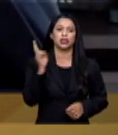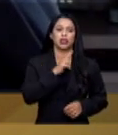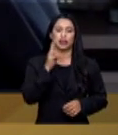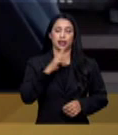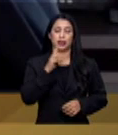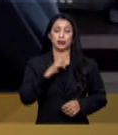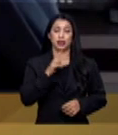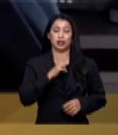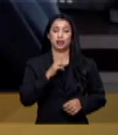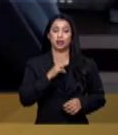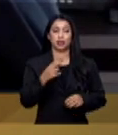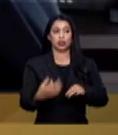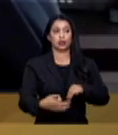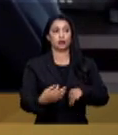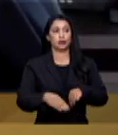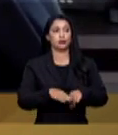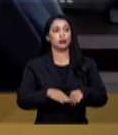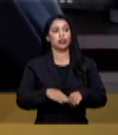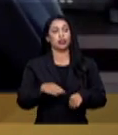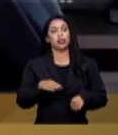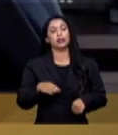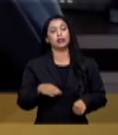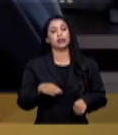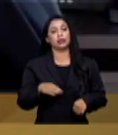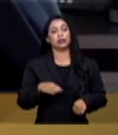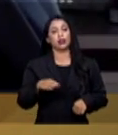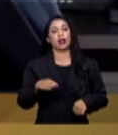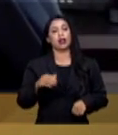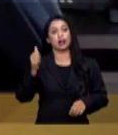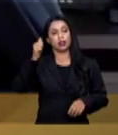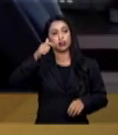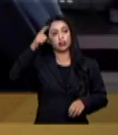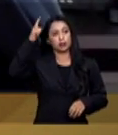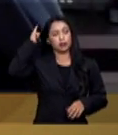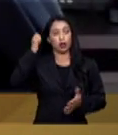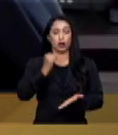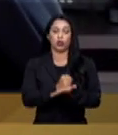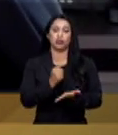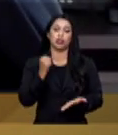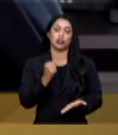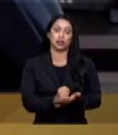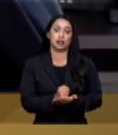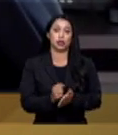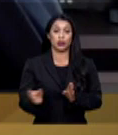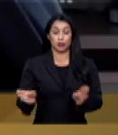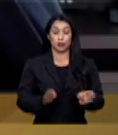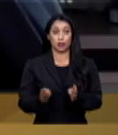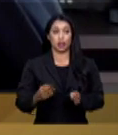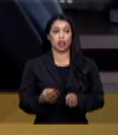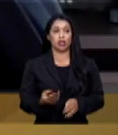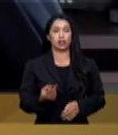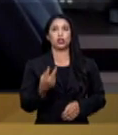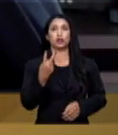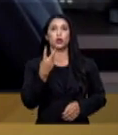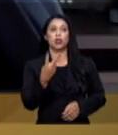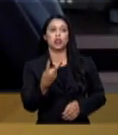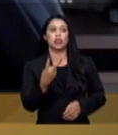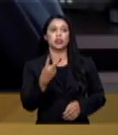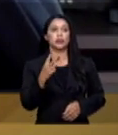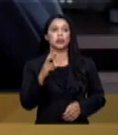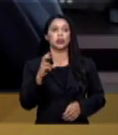referiu o ministro Alexandre de Moraes, contratação temporária de